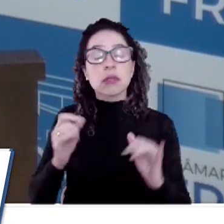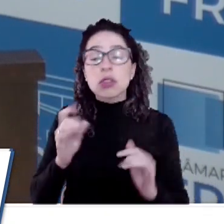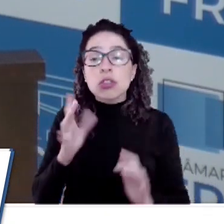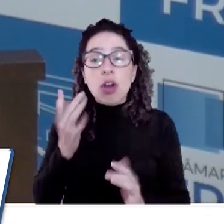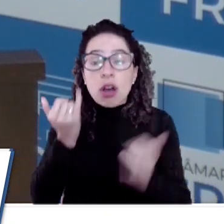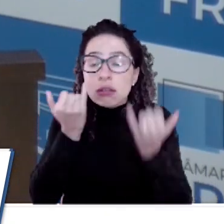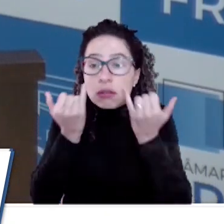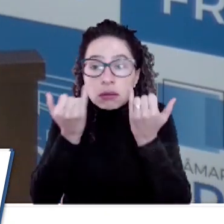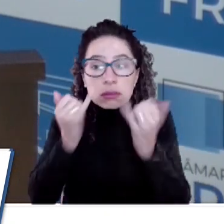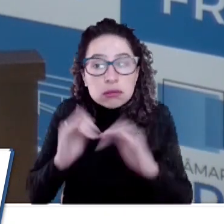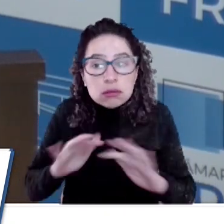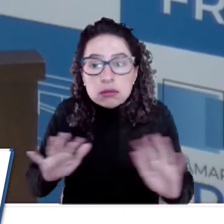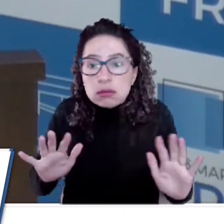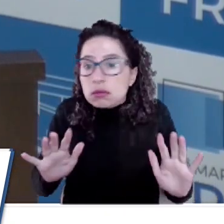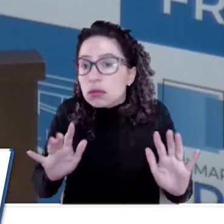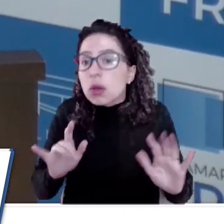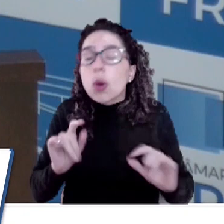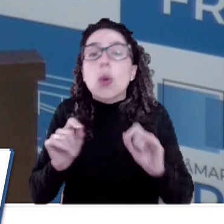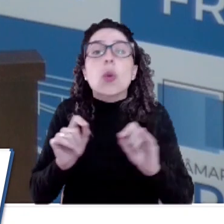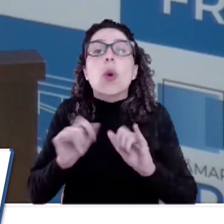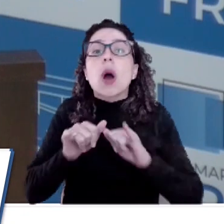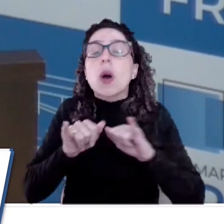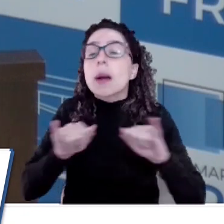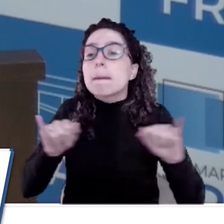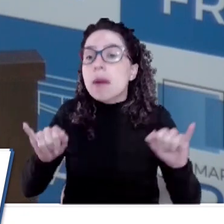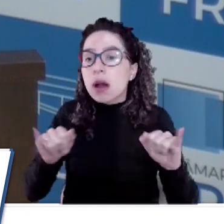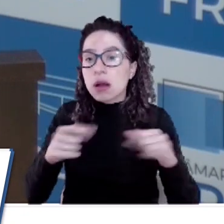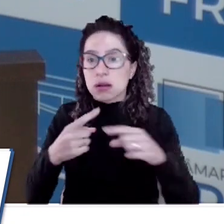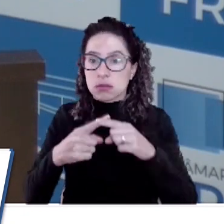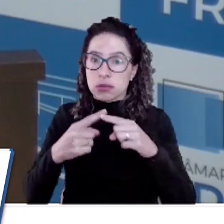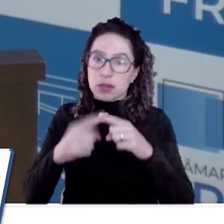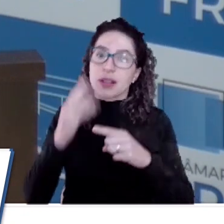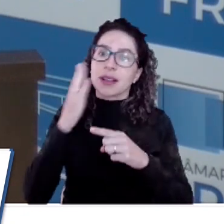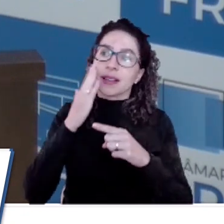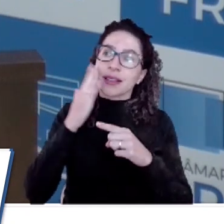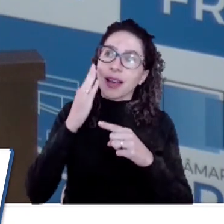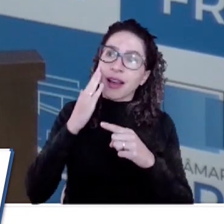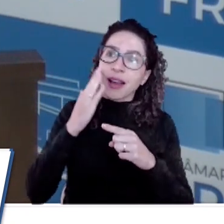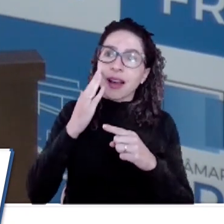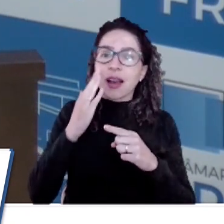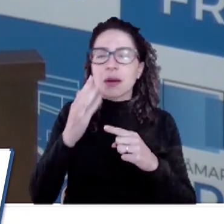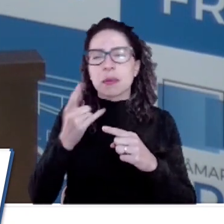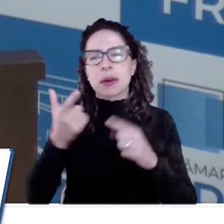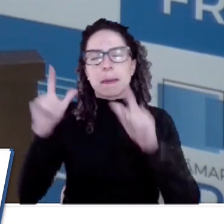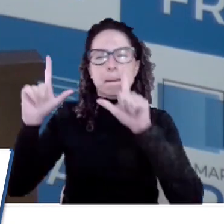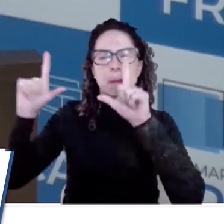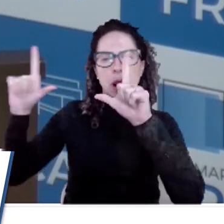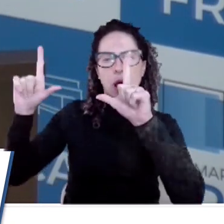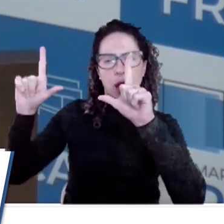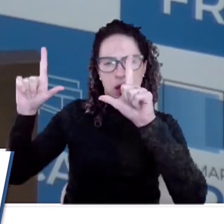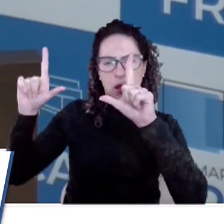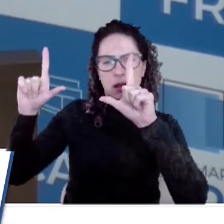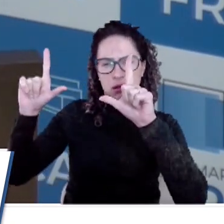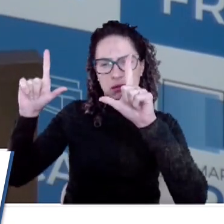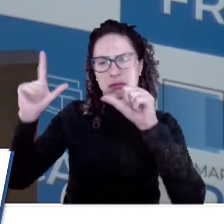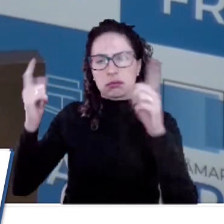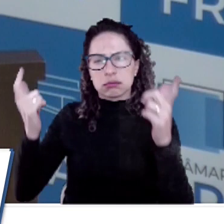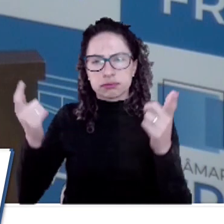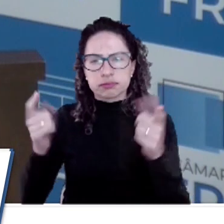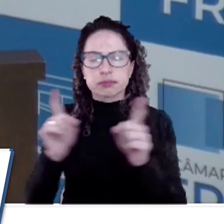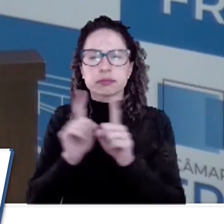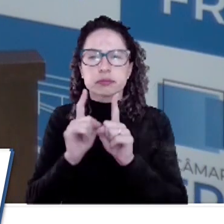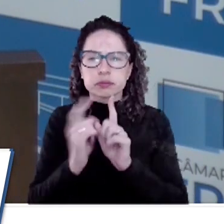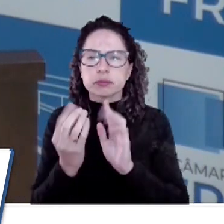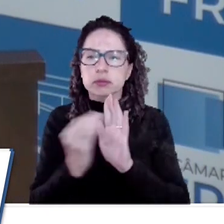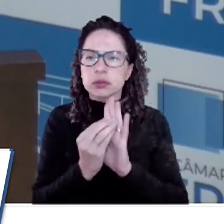quais são as campanhas porque a gente sabe que tá tendo algumas algumas placas né inclusive consta se o